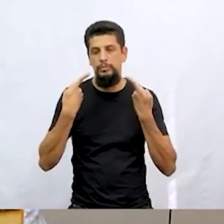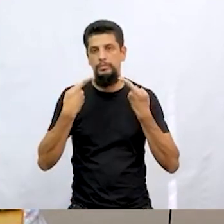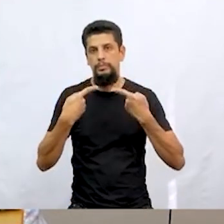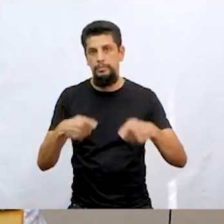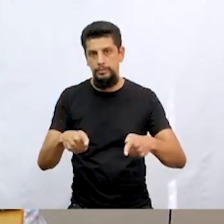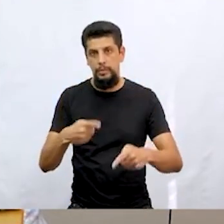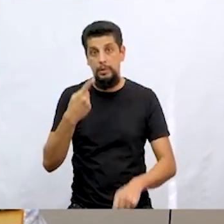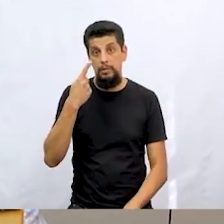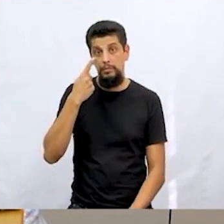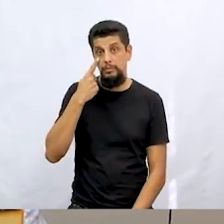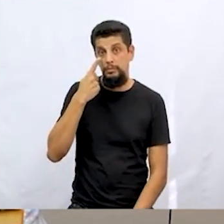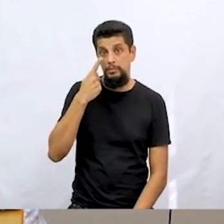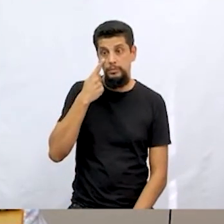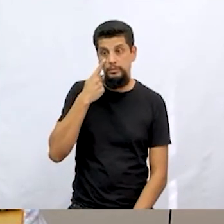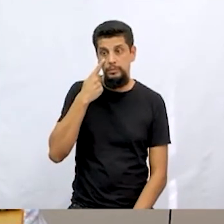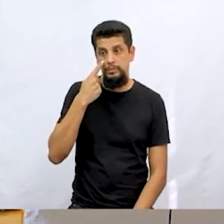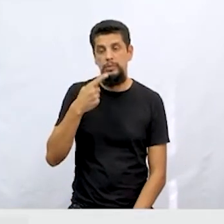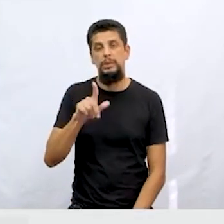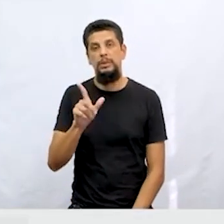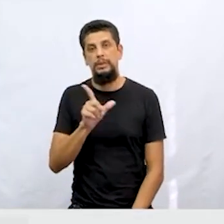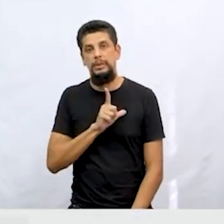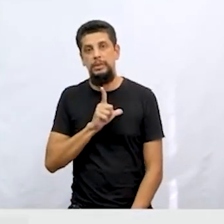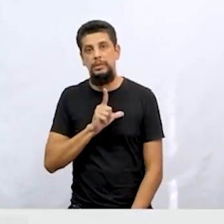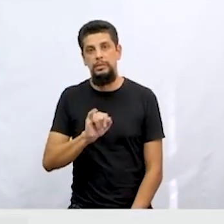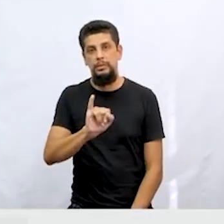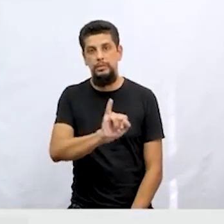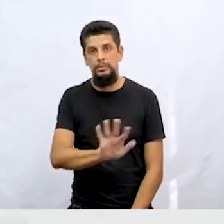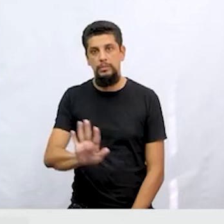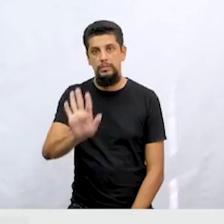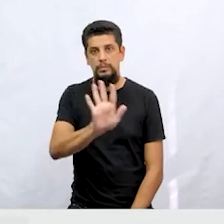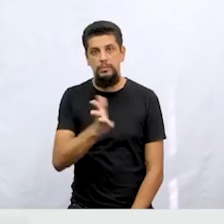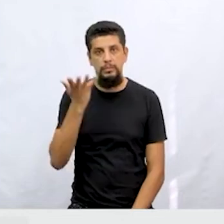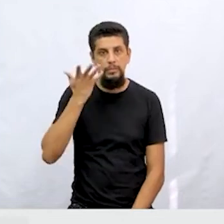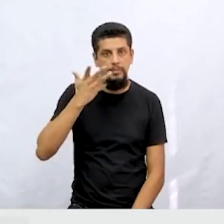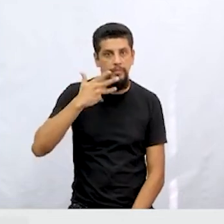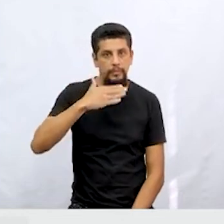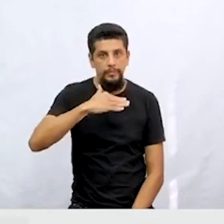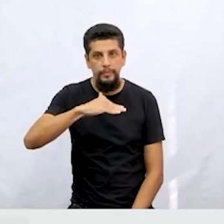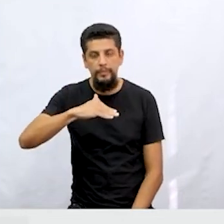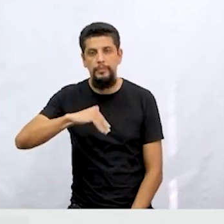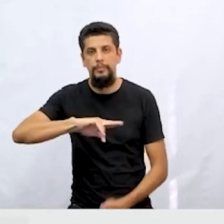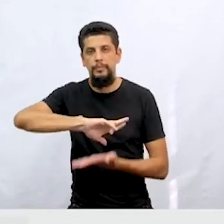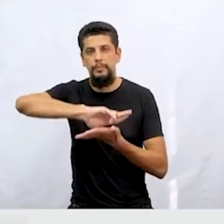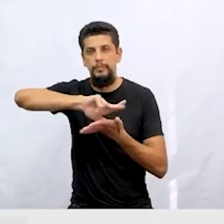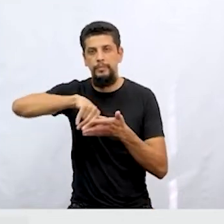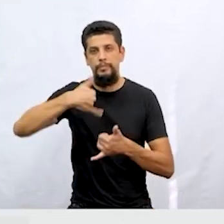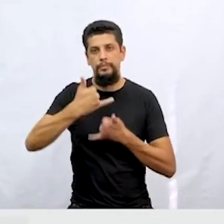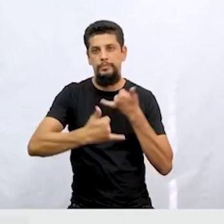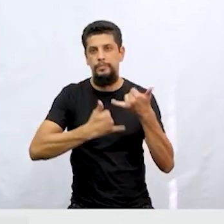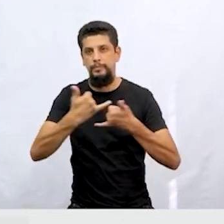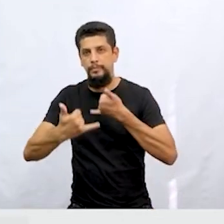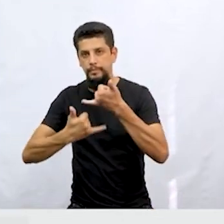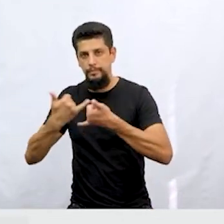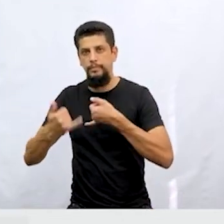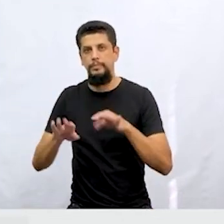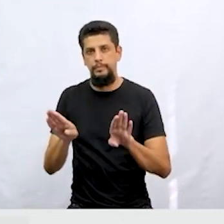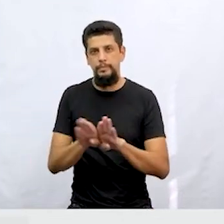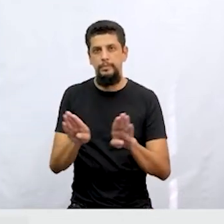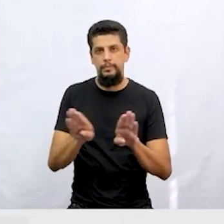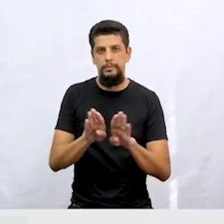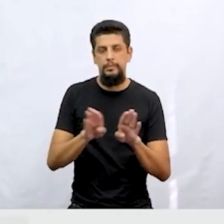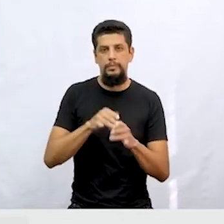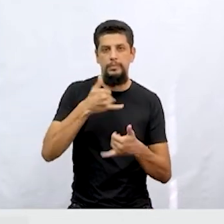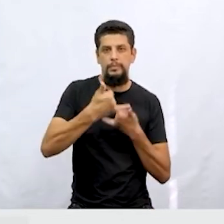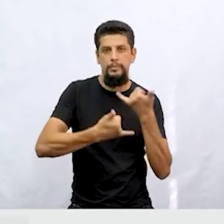Próximo desafio. Olhem lá. Nós temos uma imagem de crianças brincando. Elas